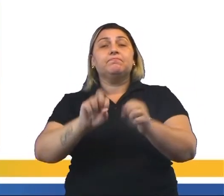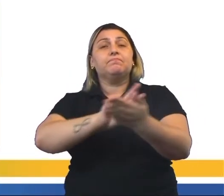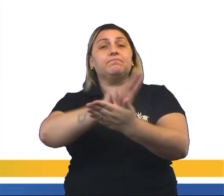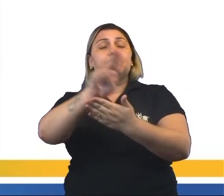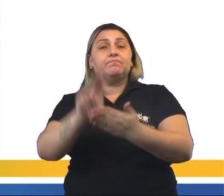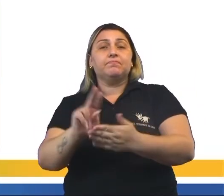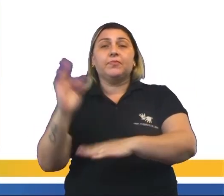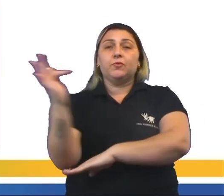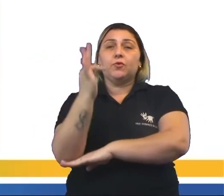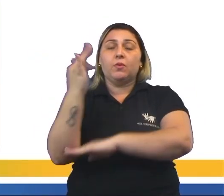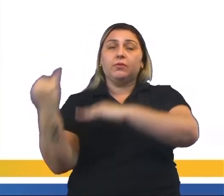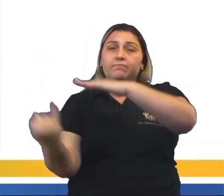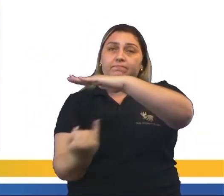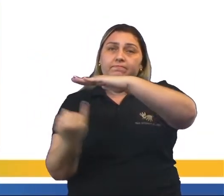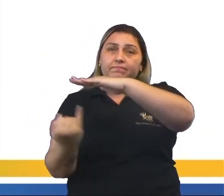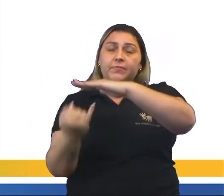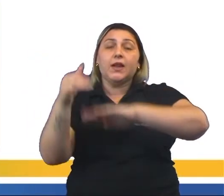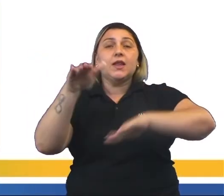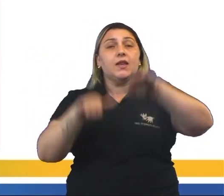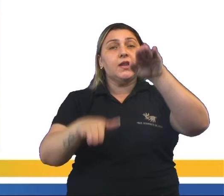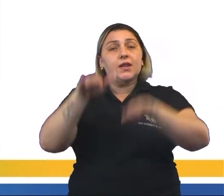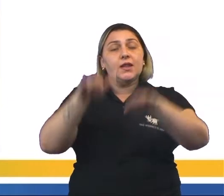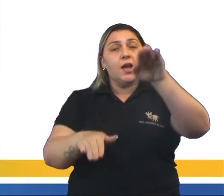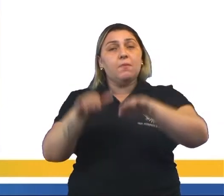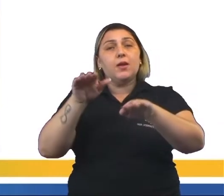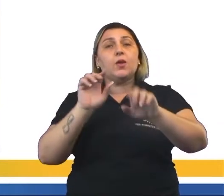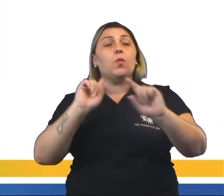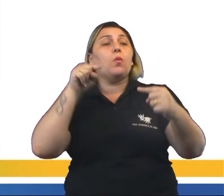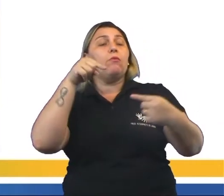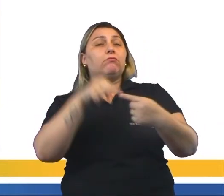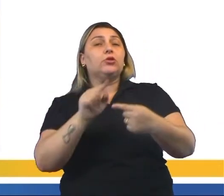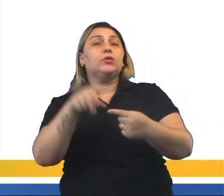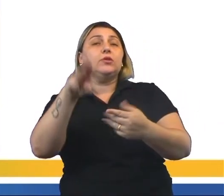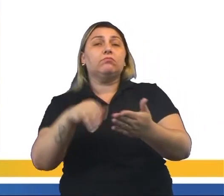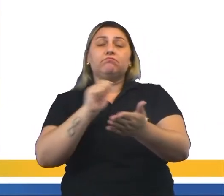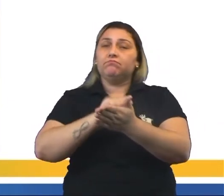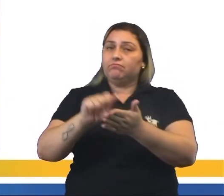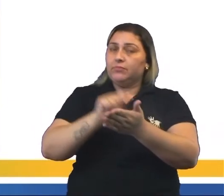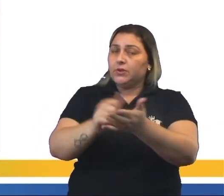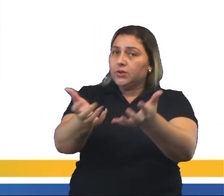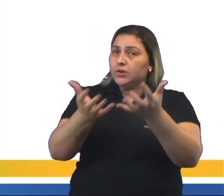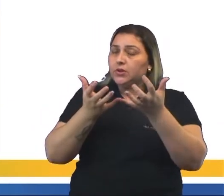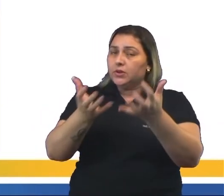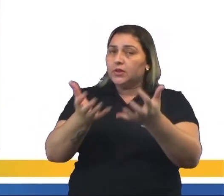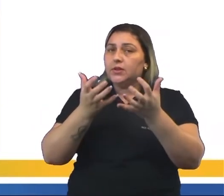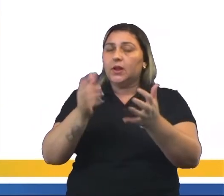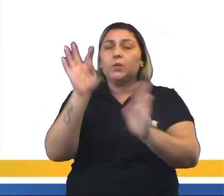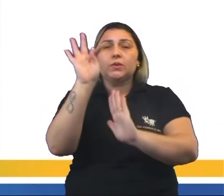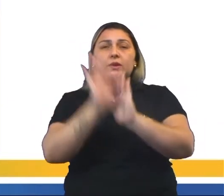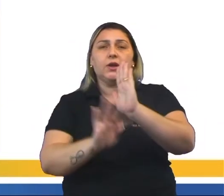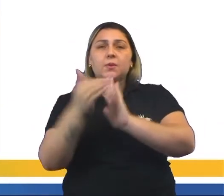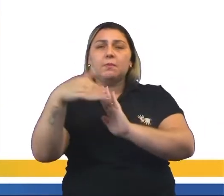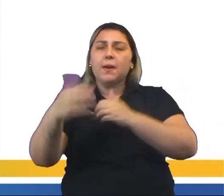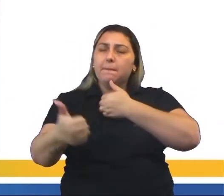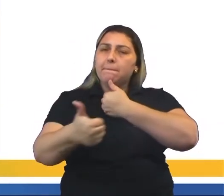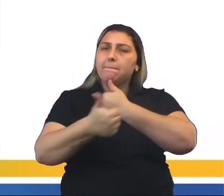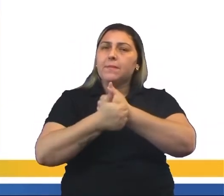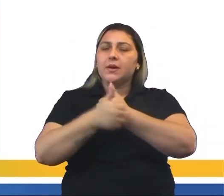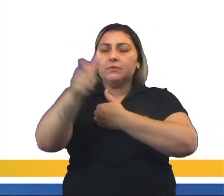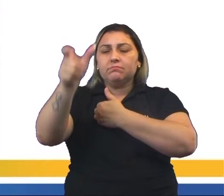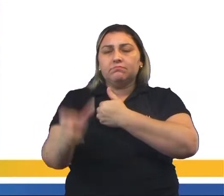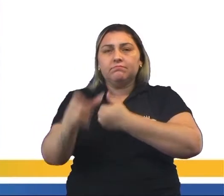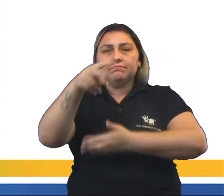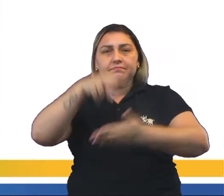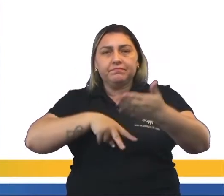entre formal e informal, dependendo da intenção de quem escreve, de querer ou não tornar o texto mais próximo do